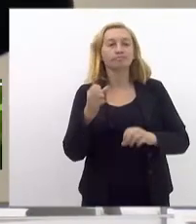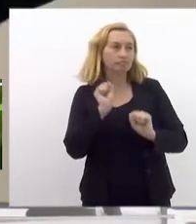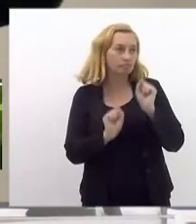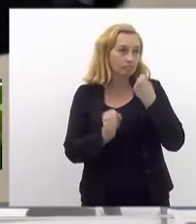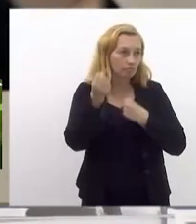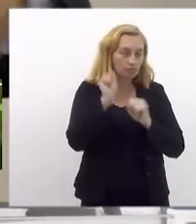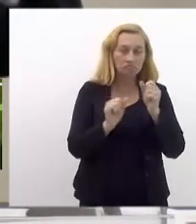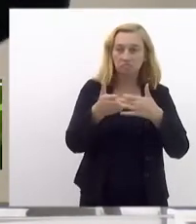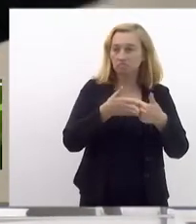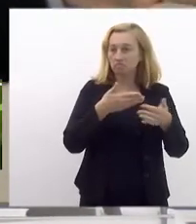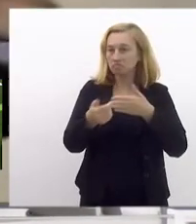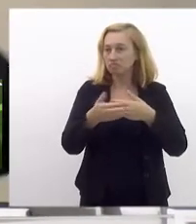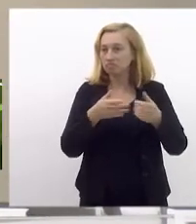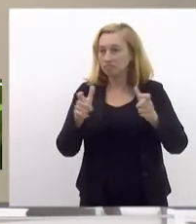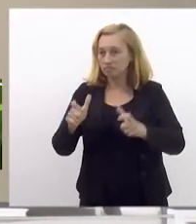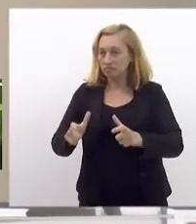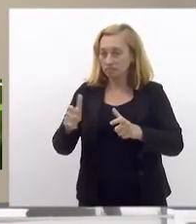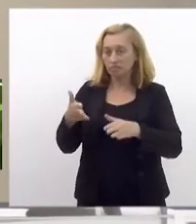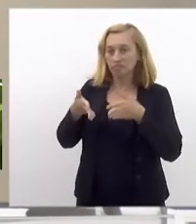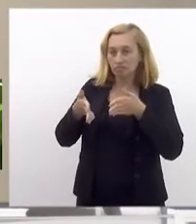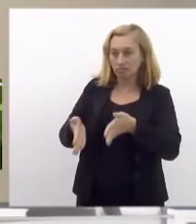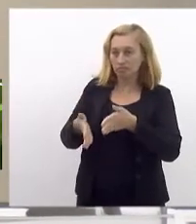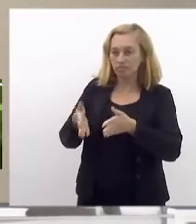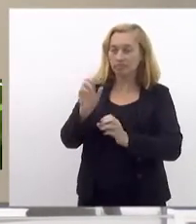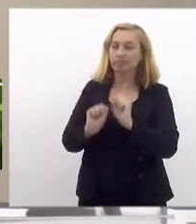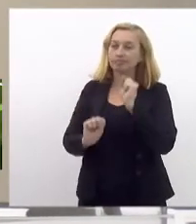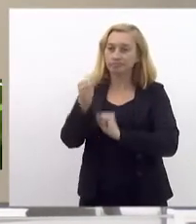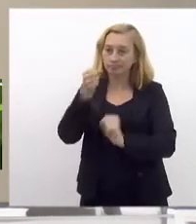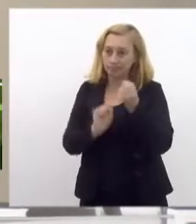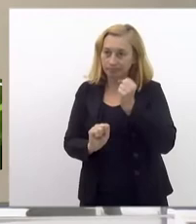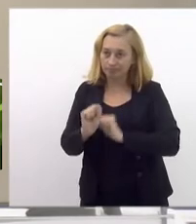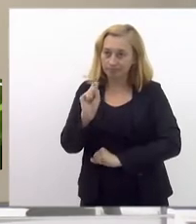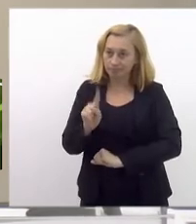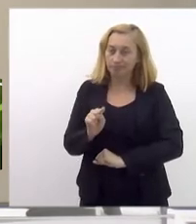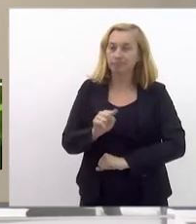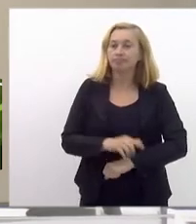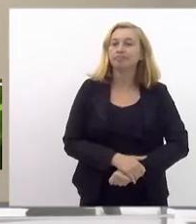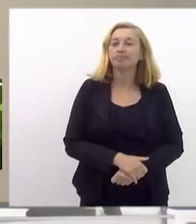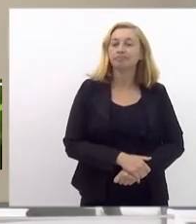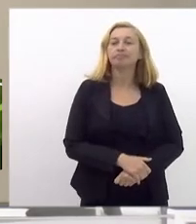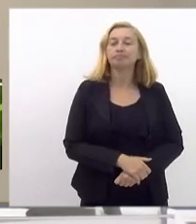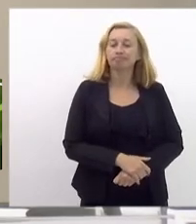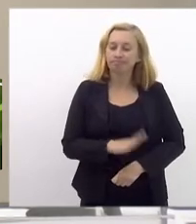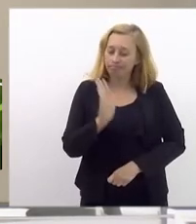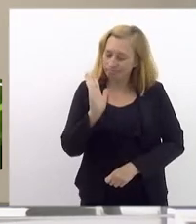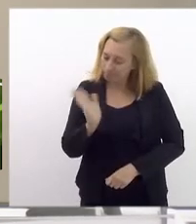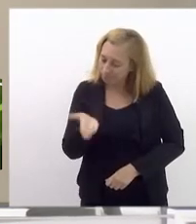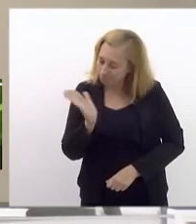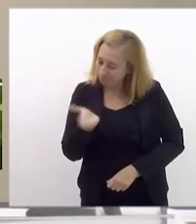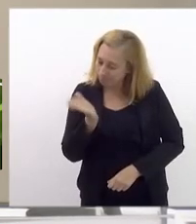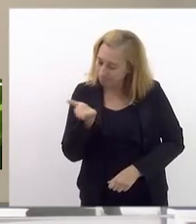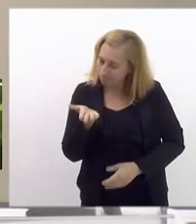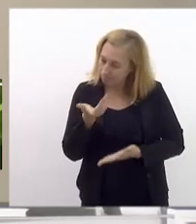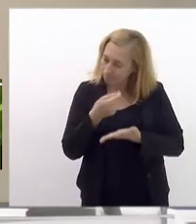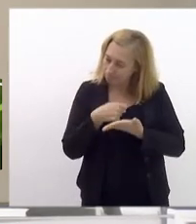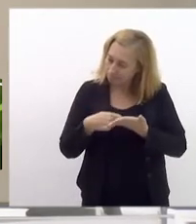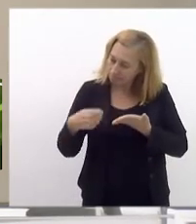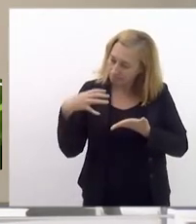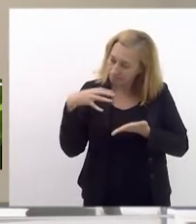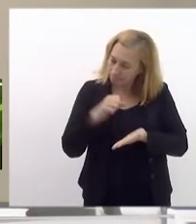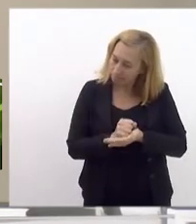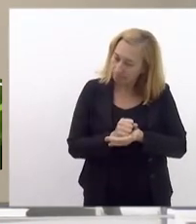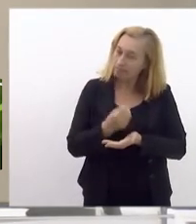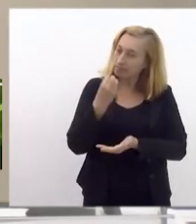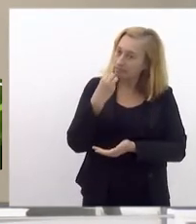ou de um setor específico da indústria. Então, isso também já está devidamente anotado, registrado. Foi bom